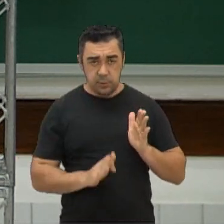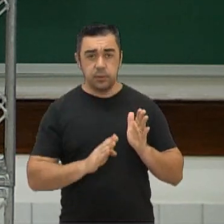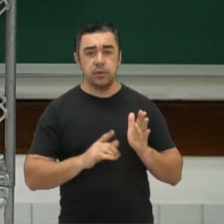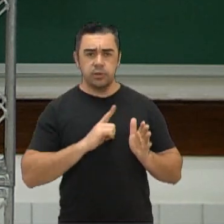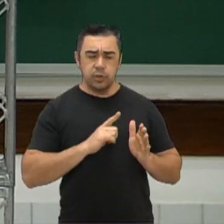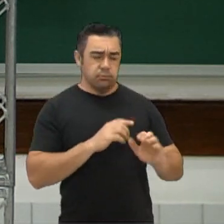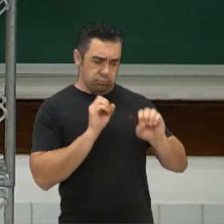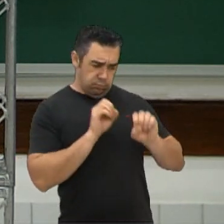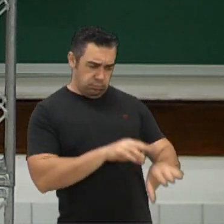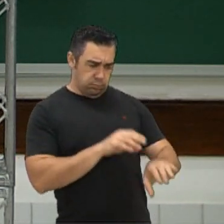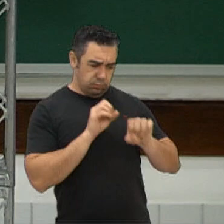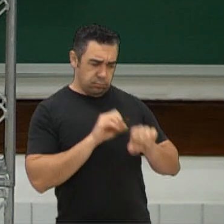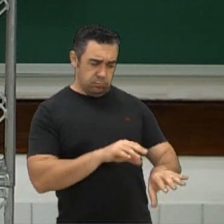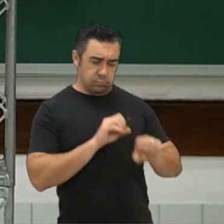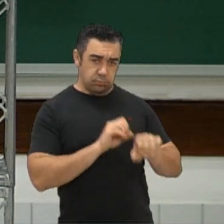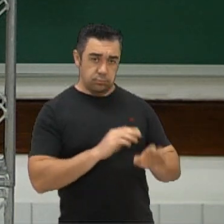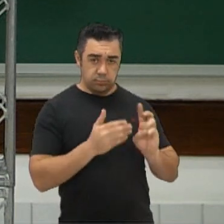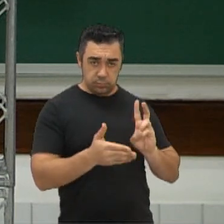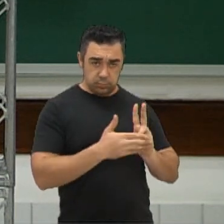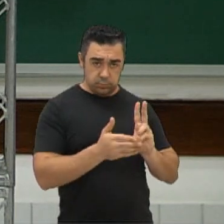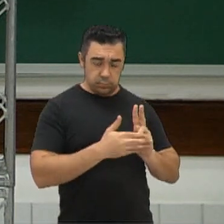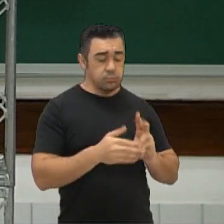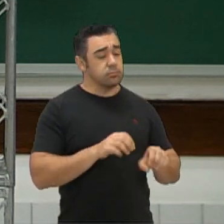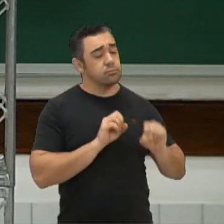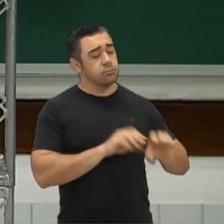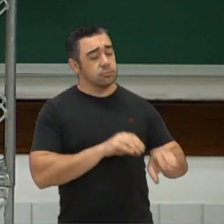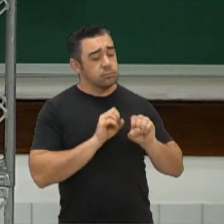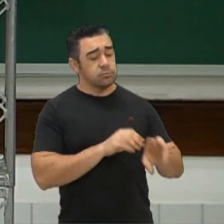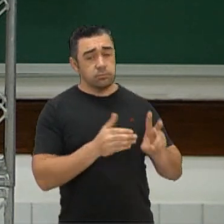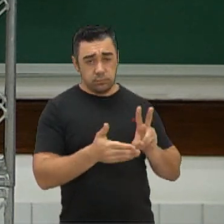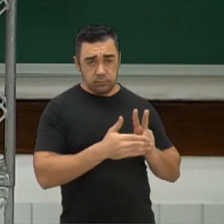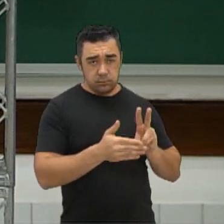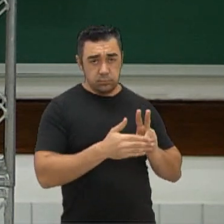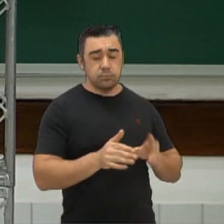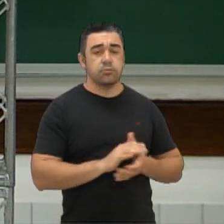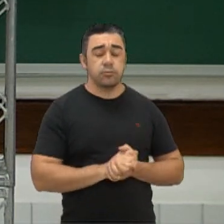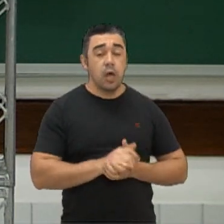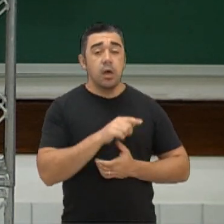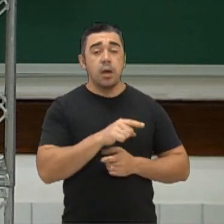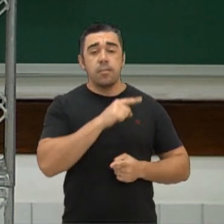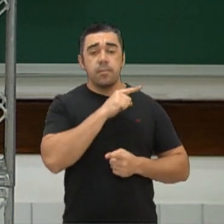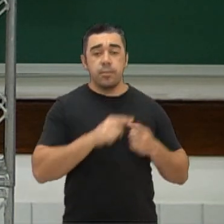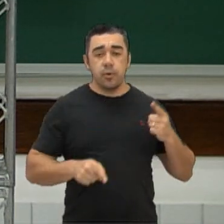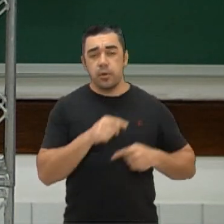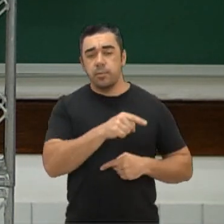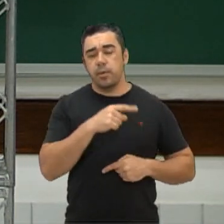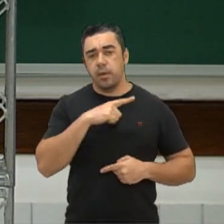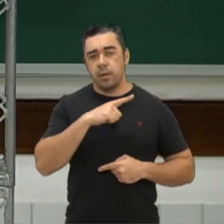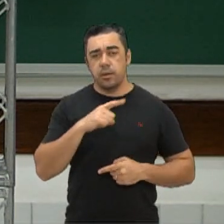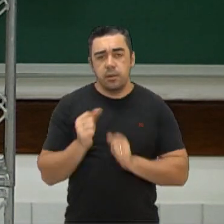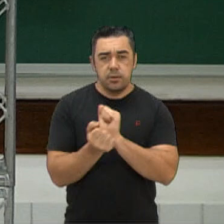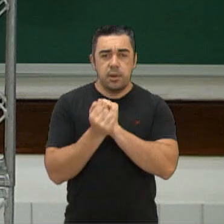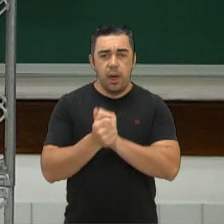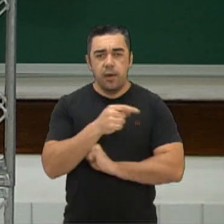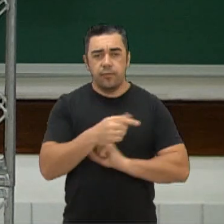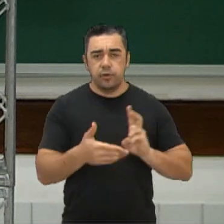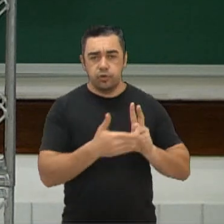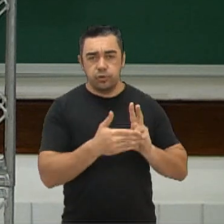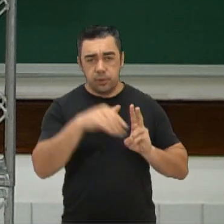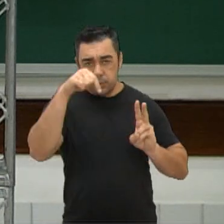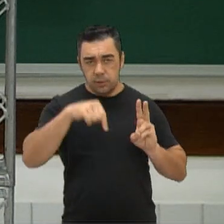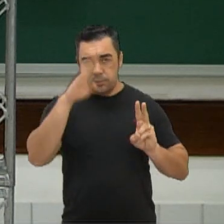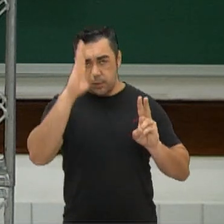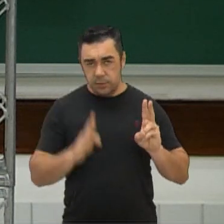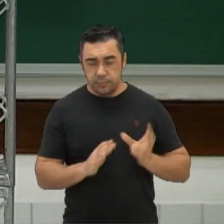de catequização vão catequizar os indígenas e proibir a escravização dos indígenas aqui no Brasil. Então